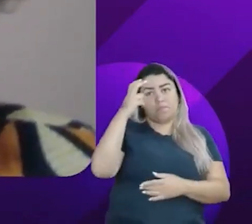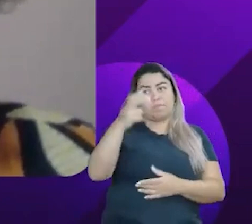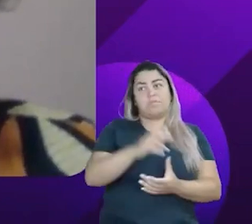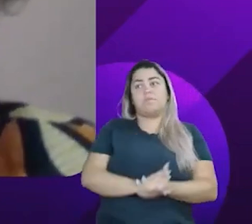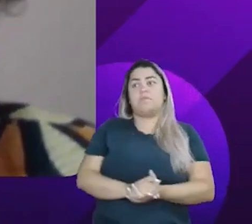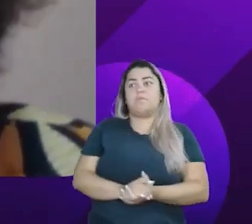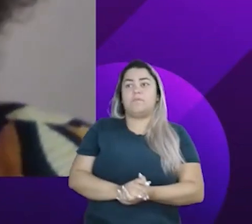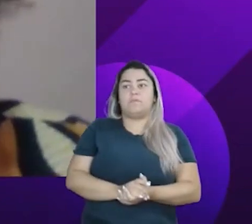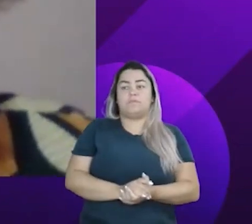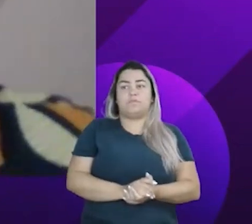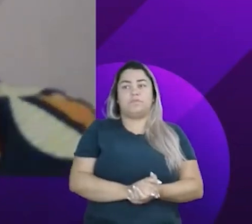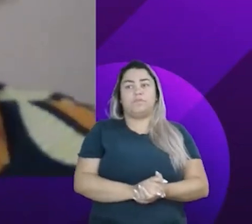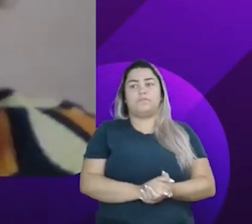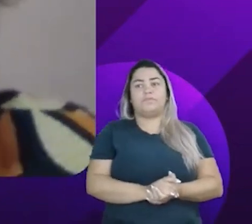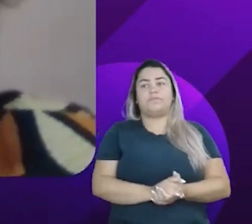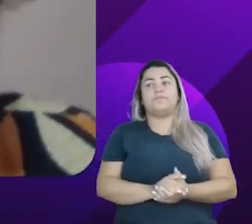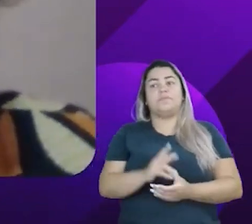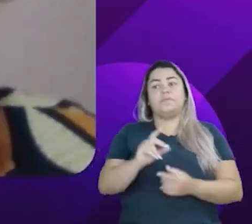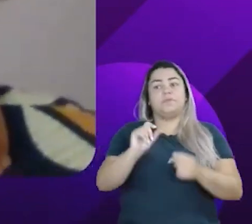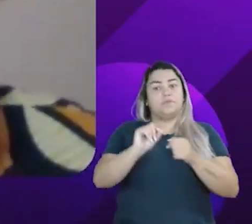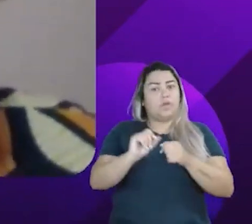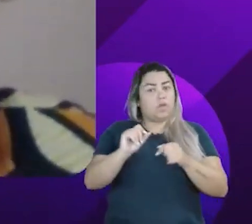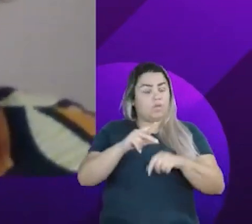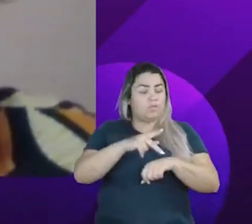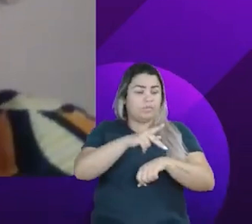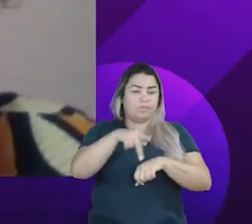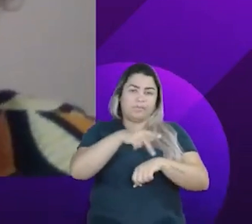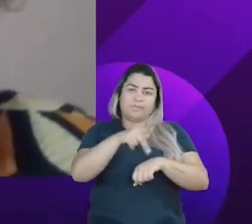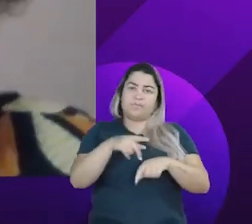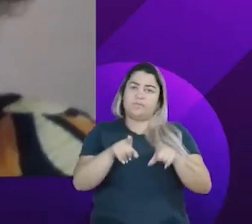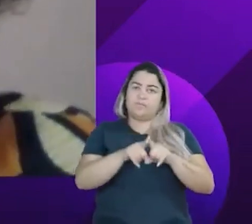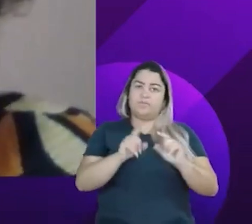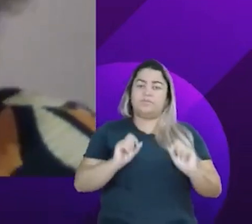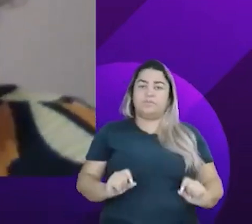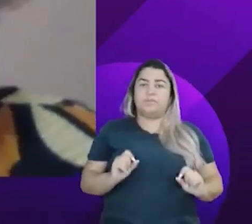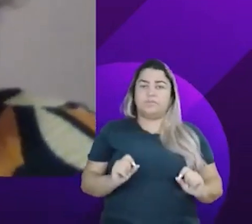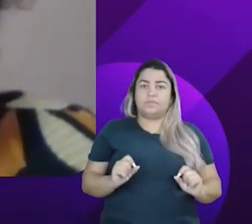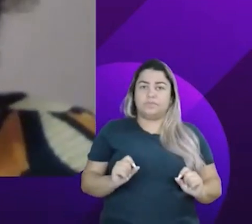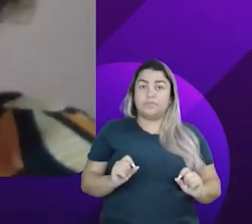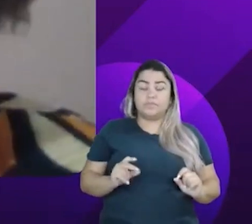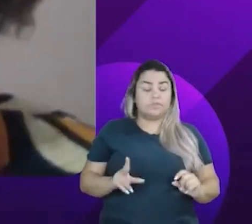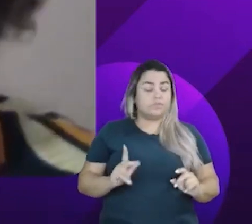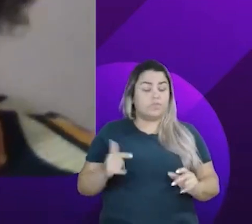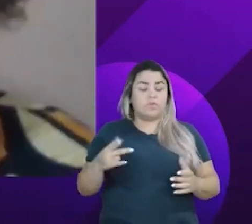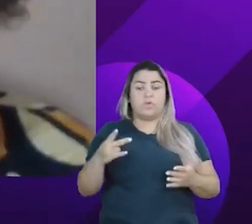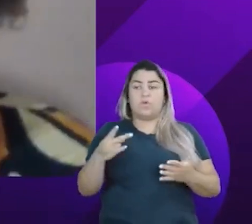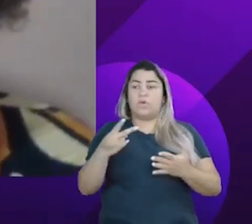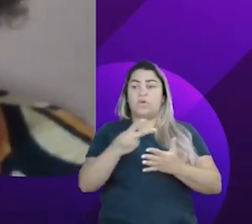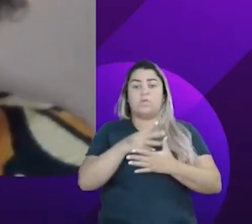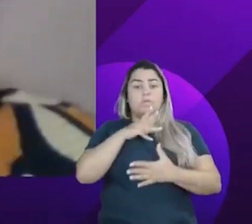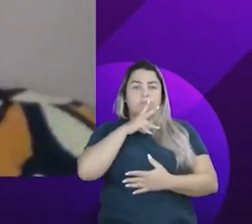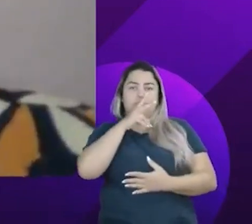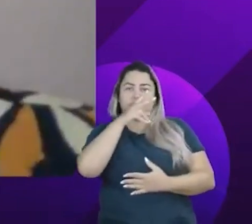né? Assim como não se faz um país em crescimento e desenvolvimento sem passar pela